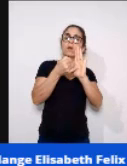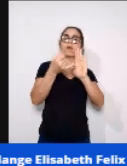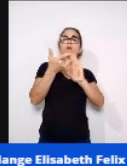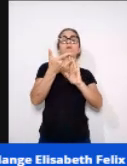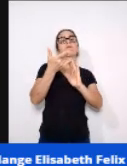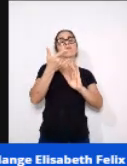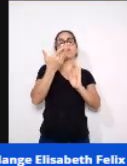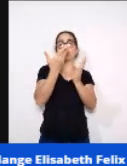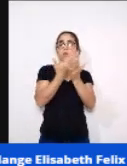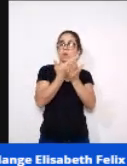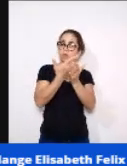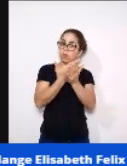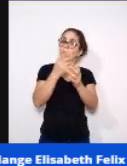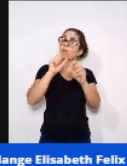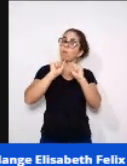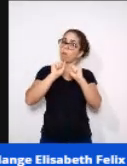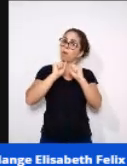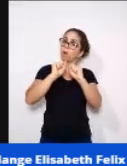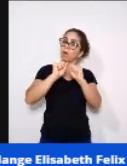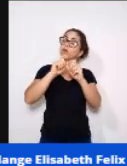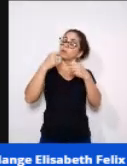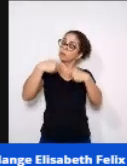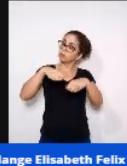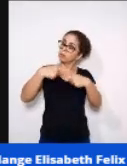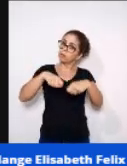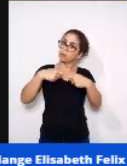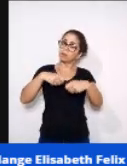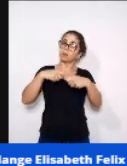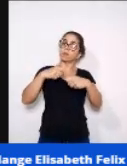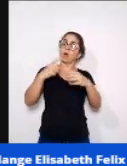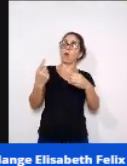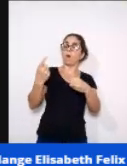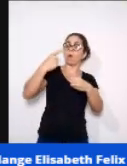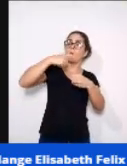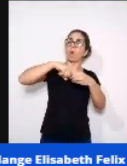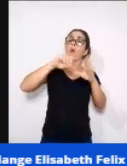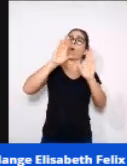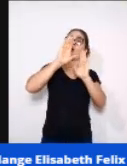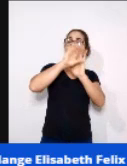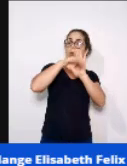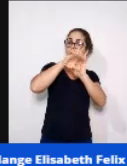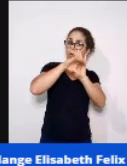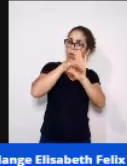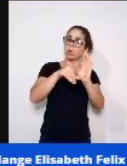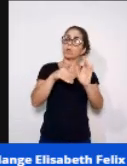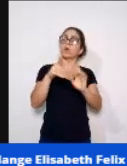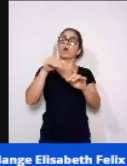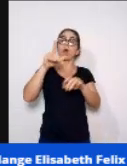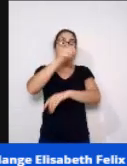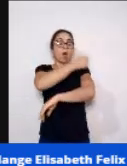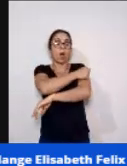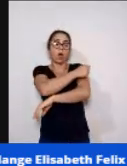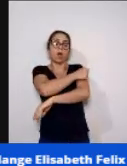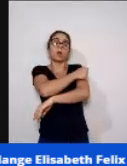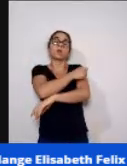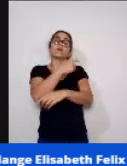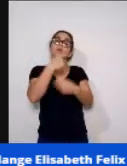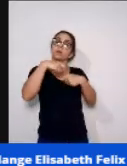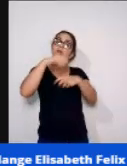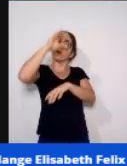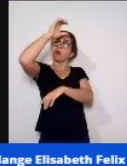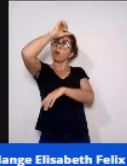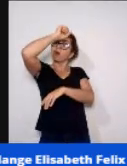ocorrer eu ter a necessidade de retomar alguns conceitos que o aluno deveria trazer consigo, mas que eu